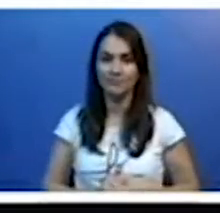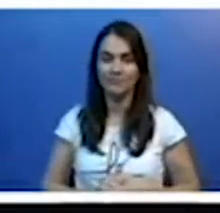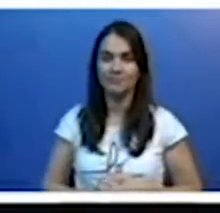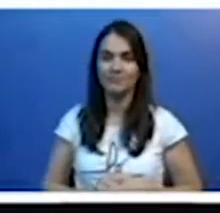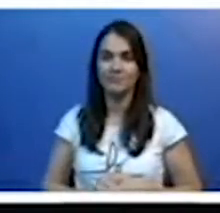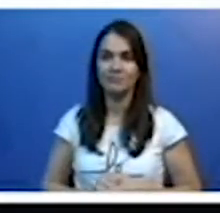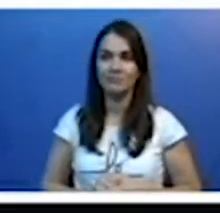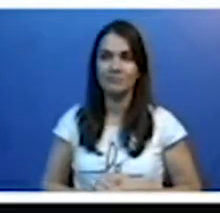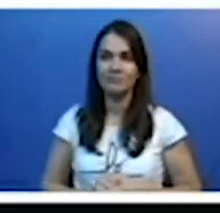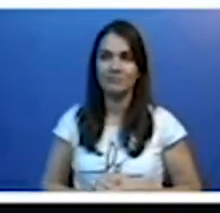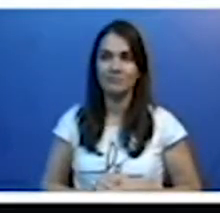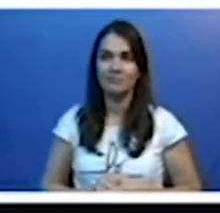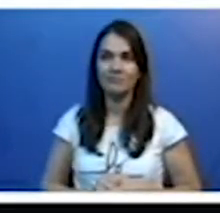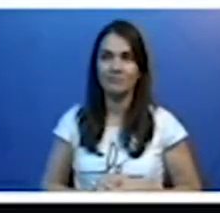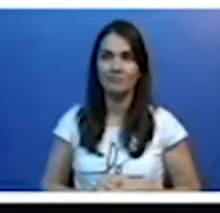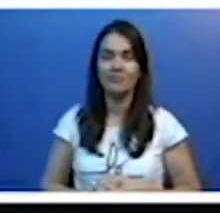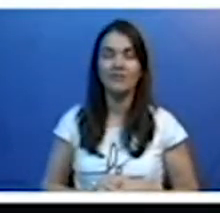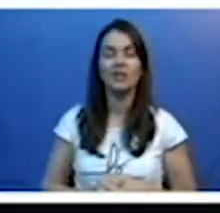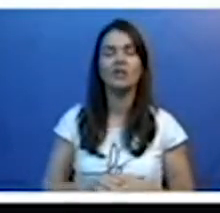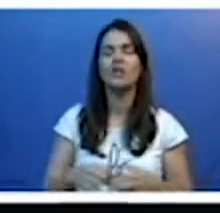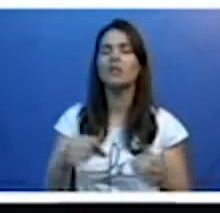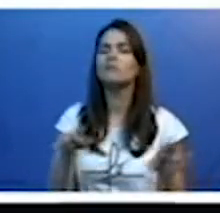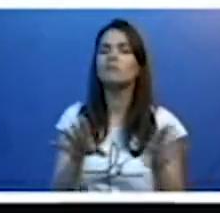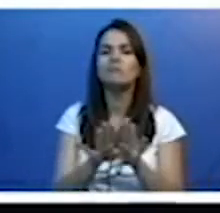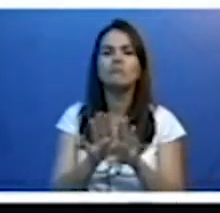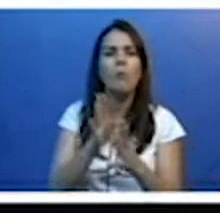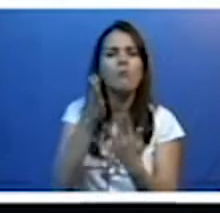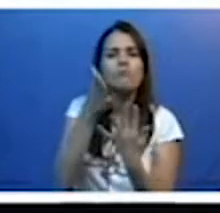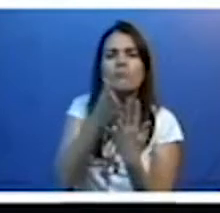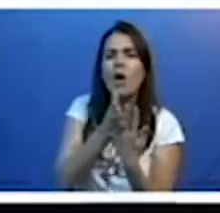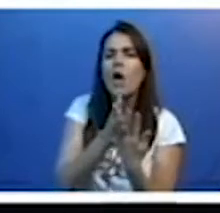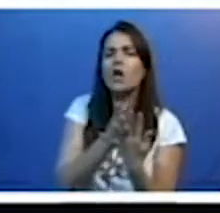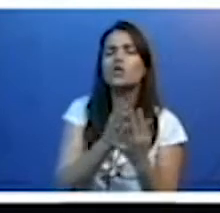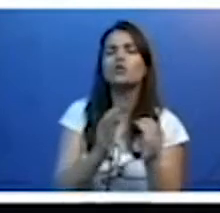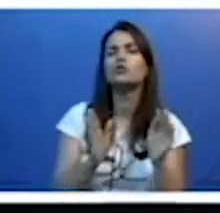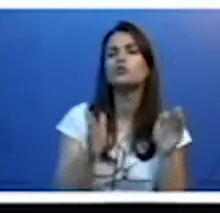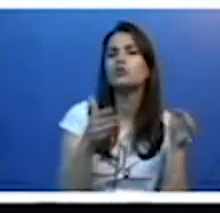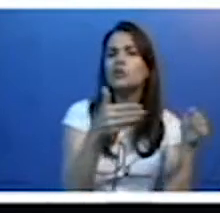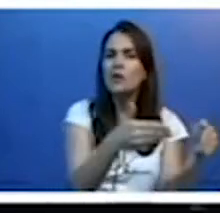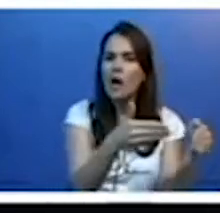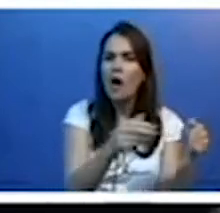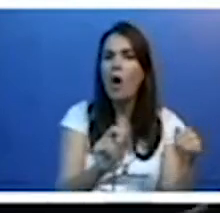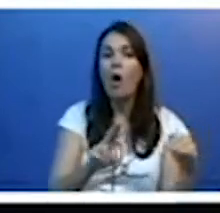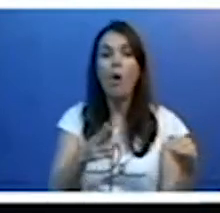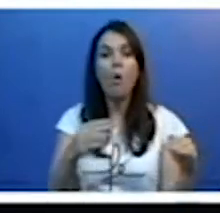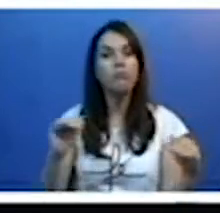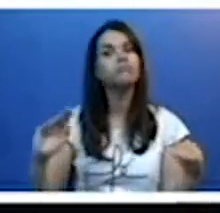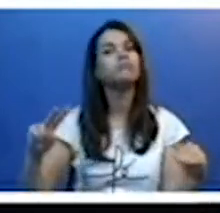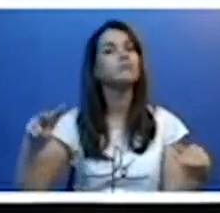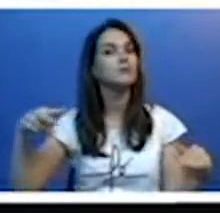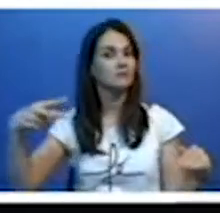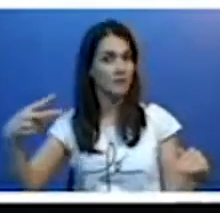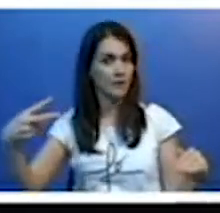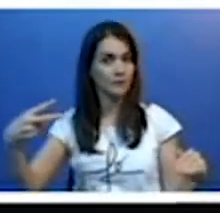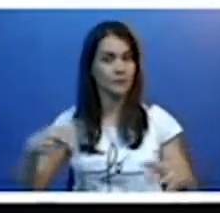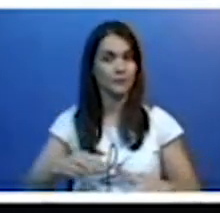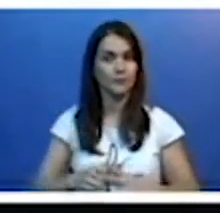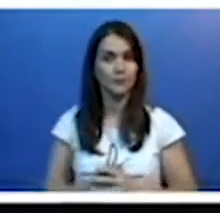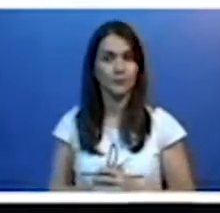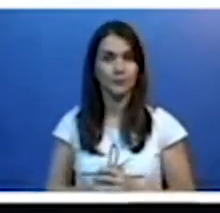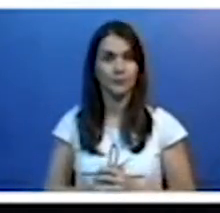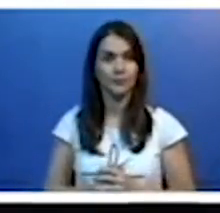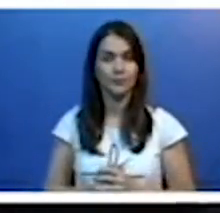ele. Na do meio, a gente vai usar para determinar se é diretamente ou inversamente proporcional.